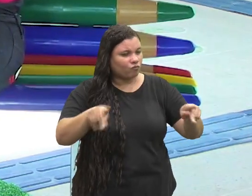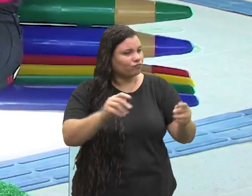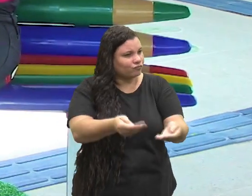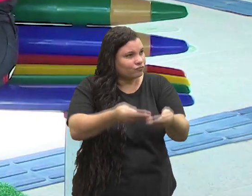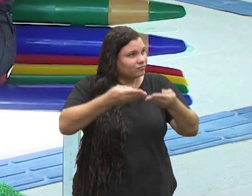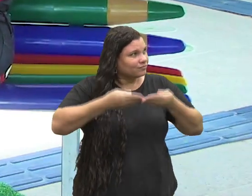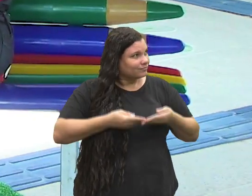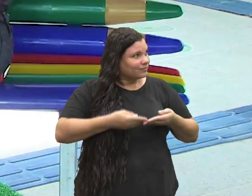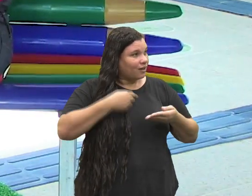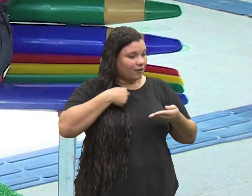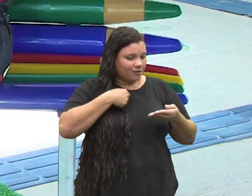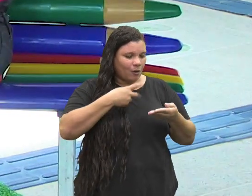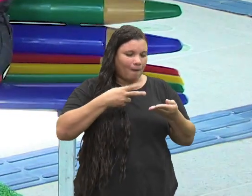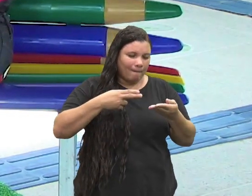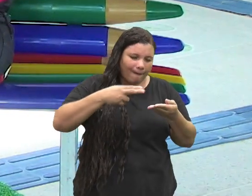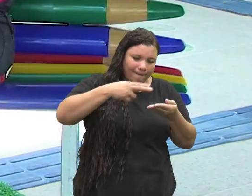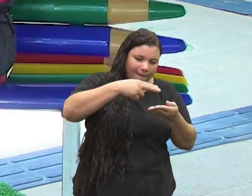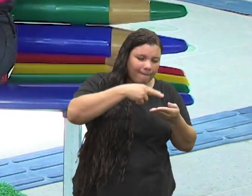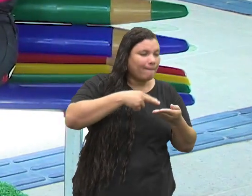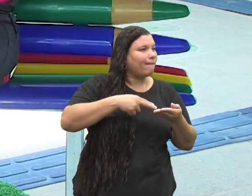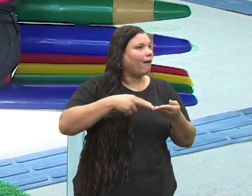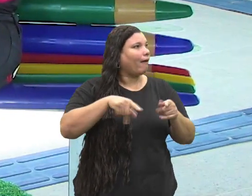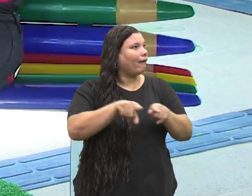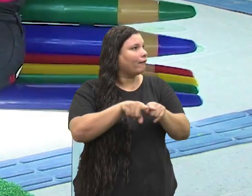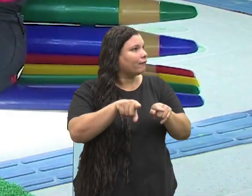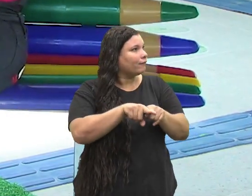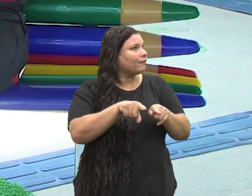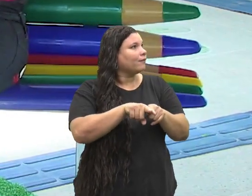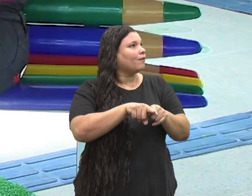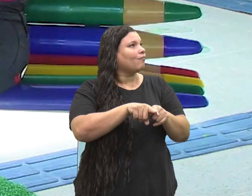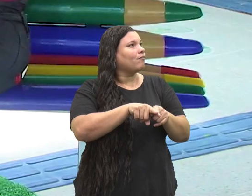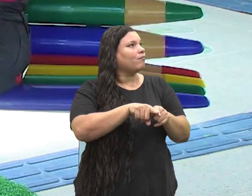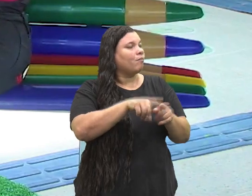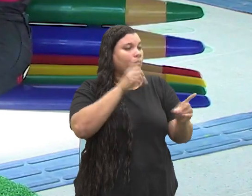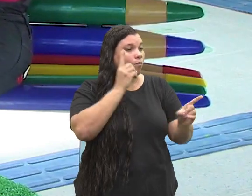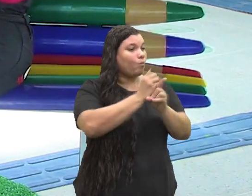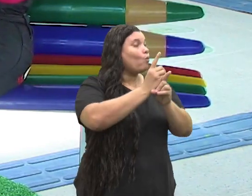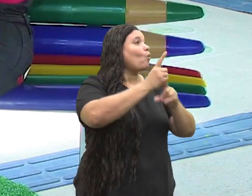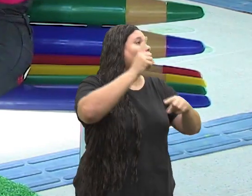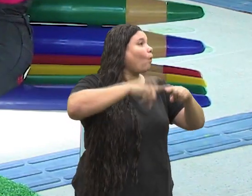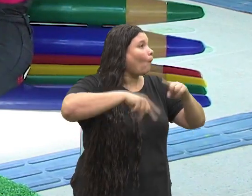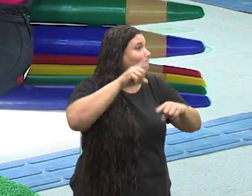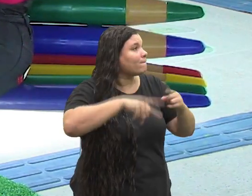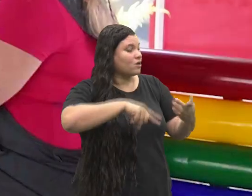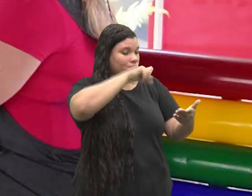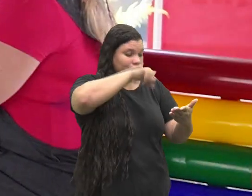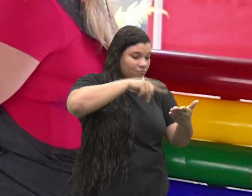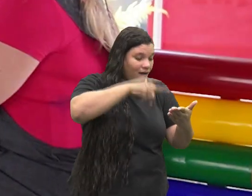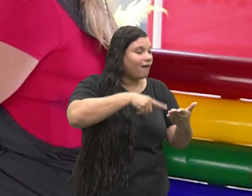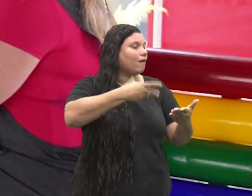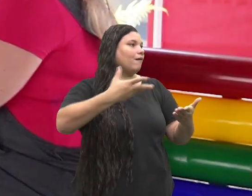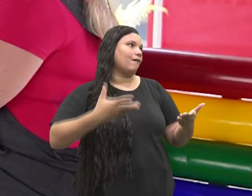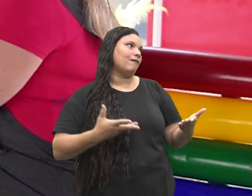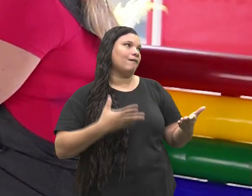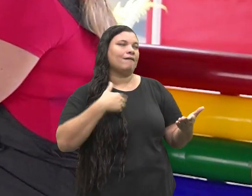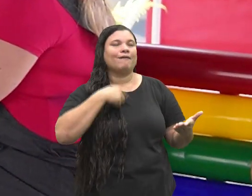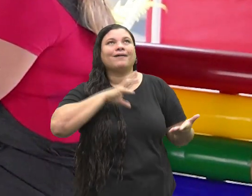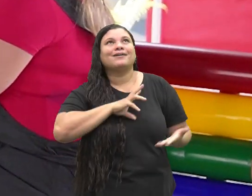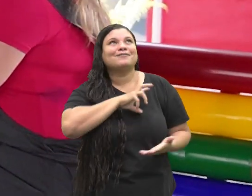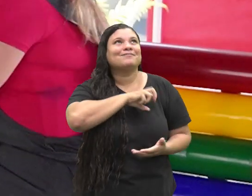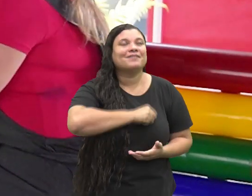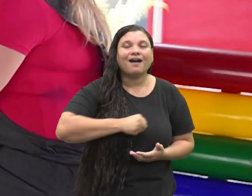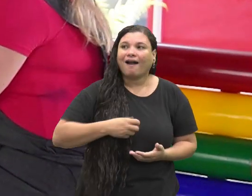de acertar os objetos. Eu amava legal tudo que tinha lá na minha escola.